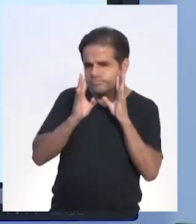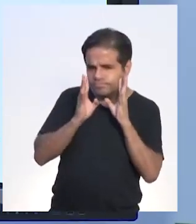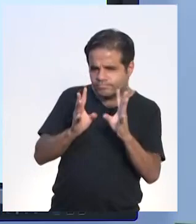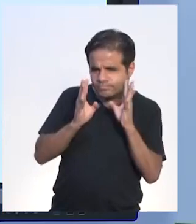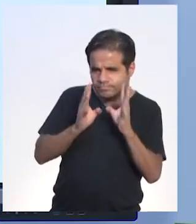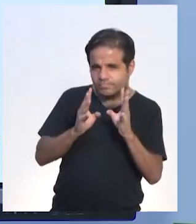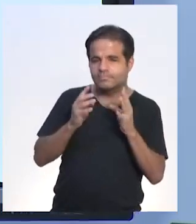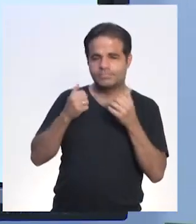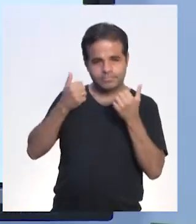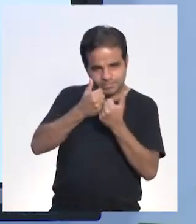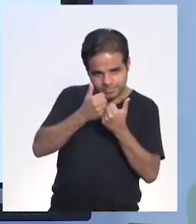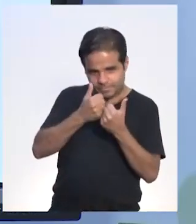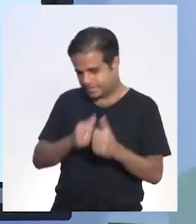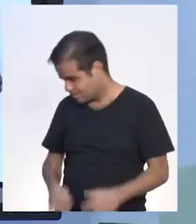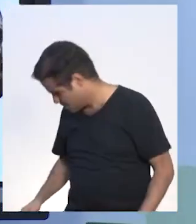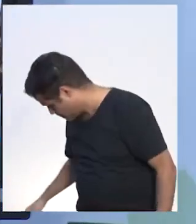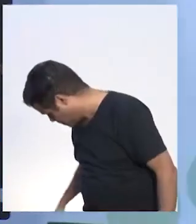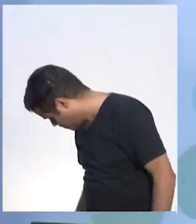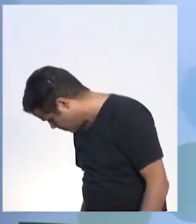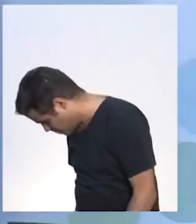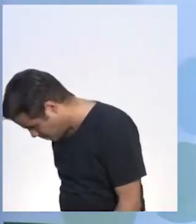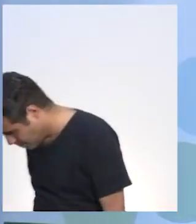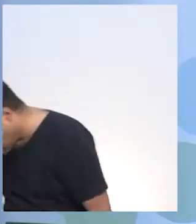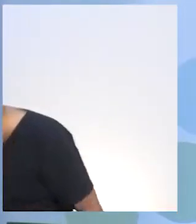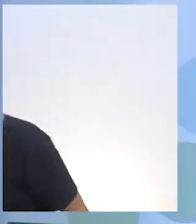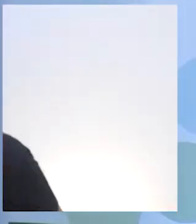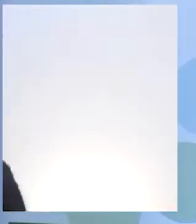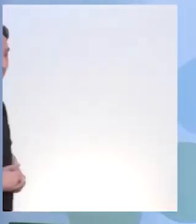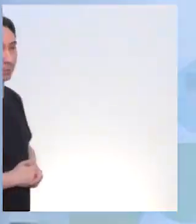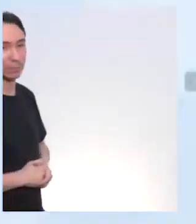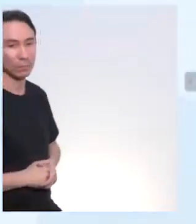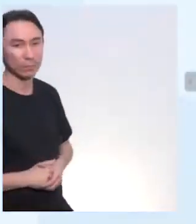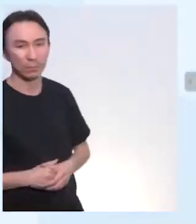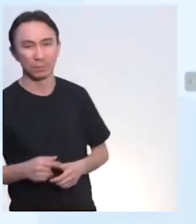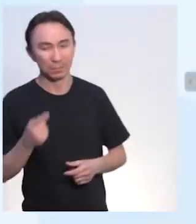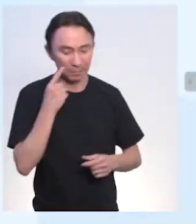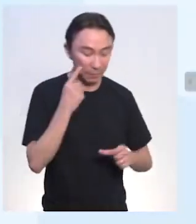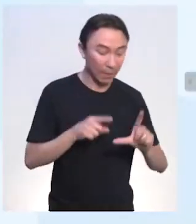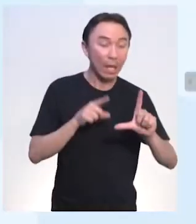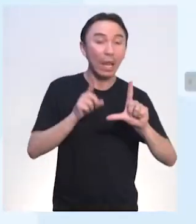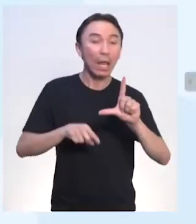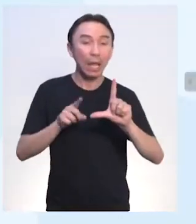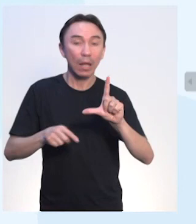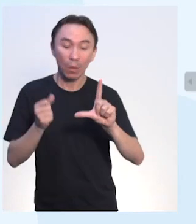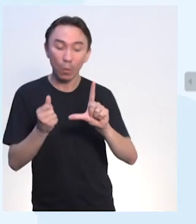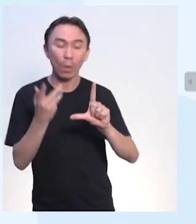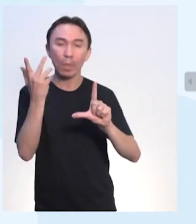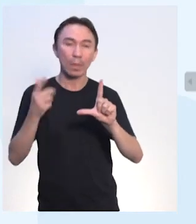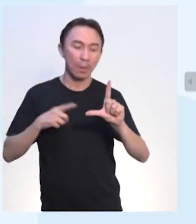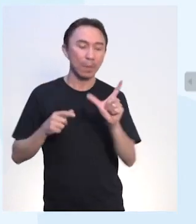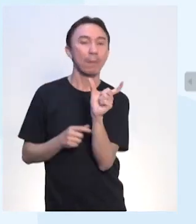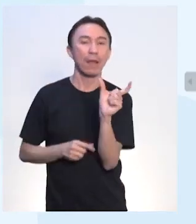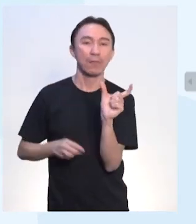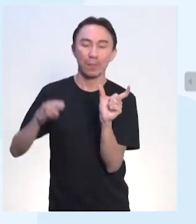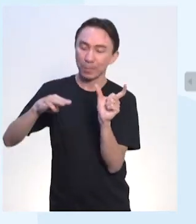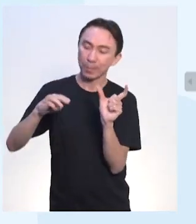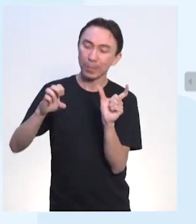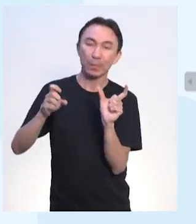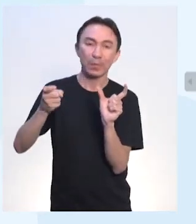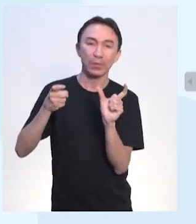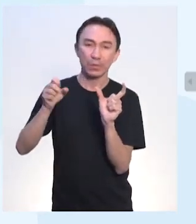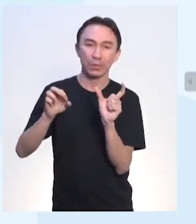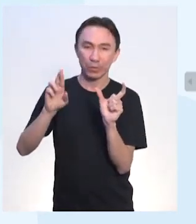Concentração. Vamos lá. Primeiro, eu vou contar o total de letras da palavra mexer. 1,